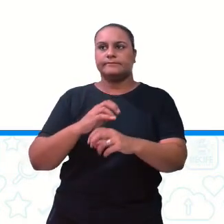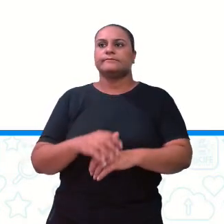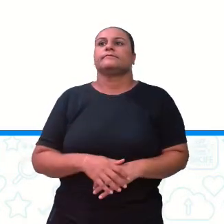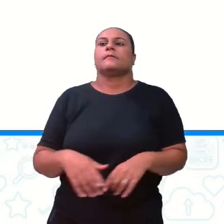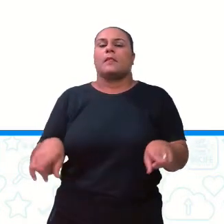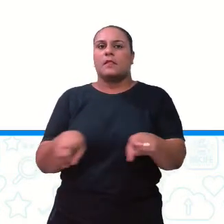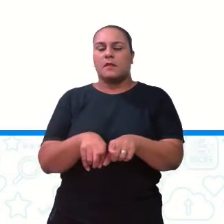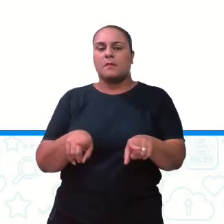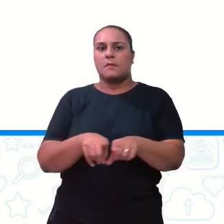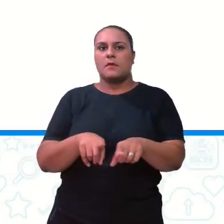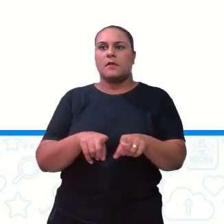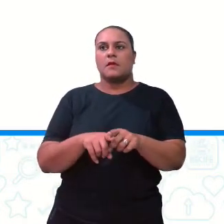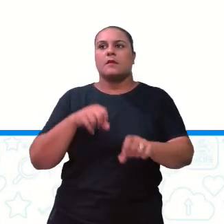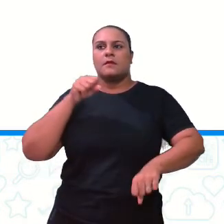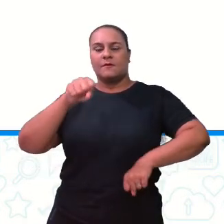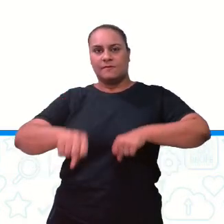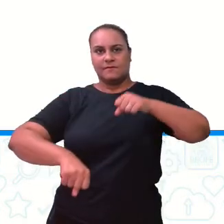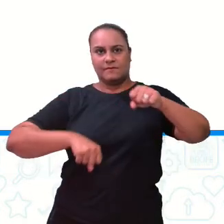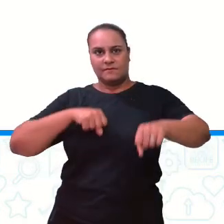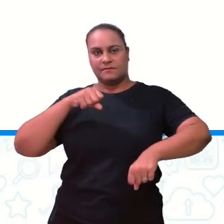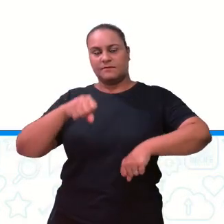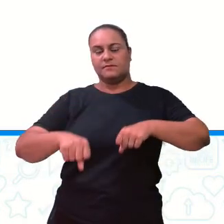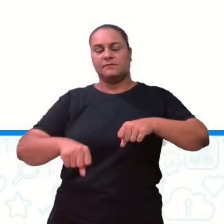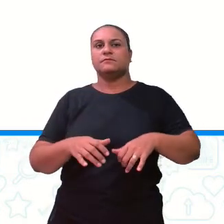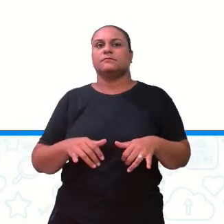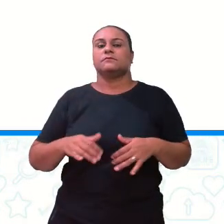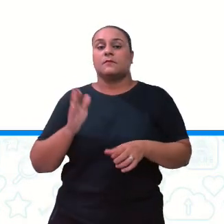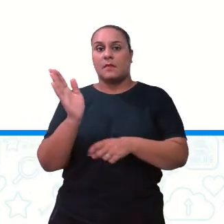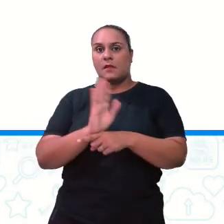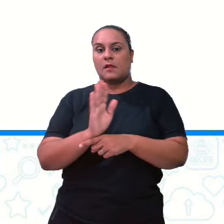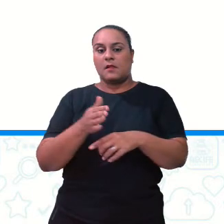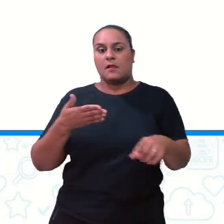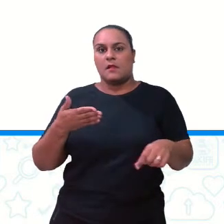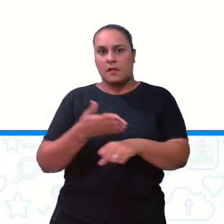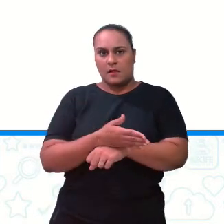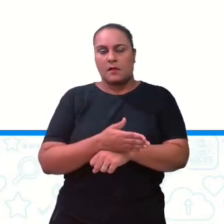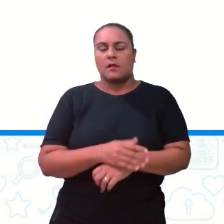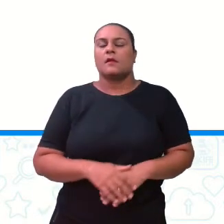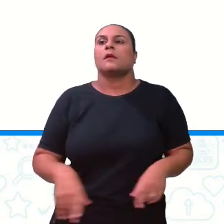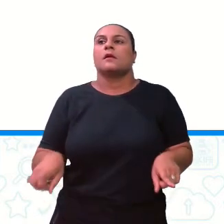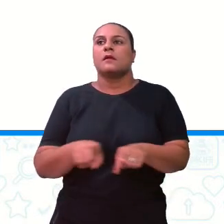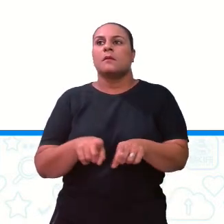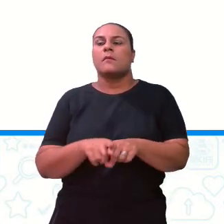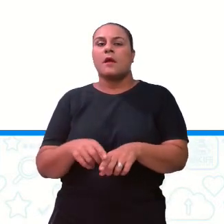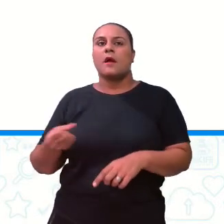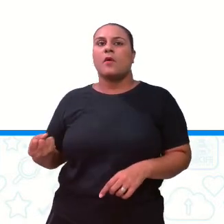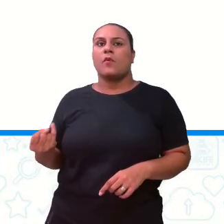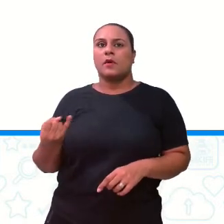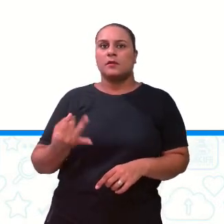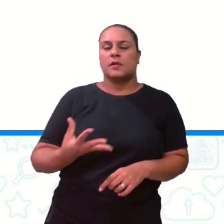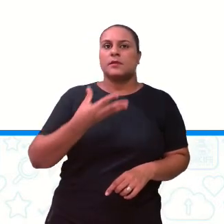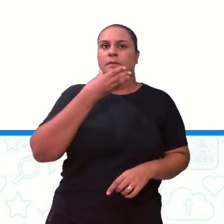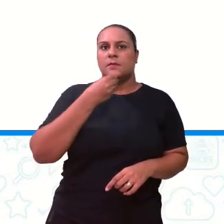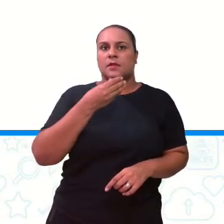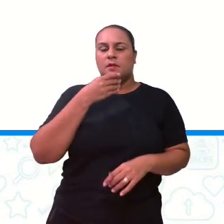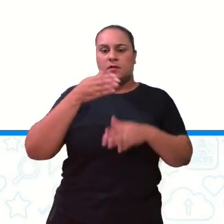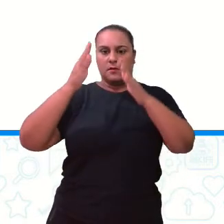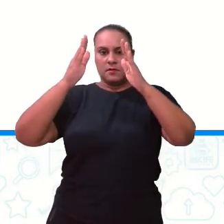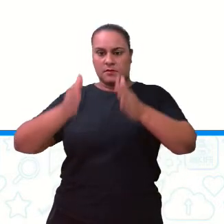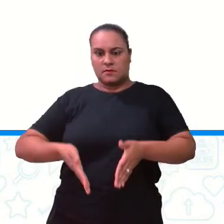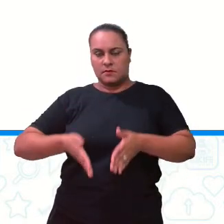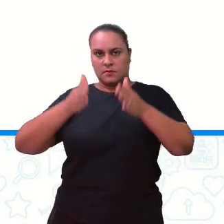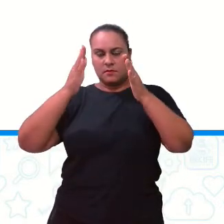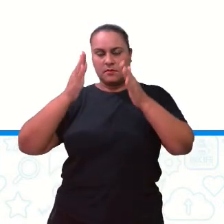lazer, andar de bicicleta e ir ao cinema. E eu tenho ali a quantidade de meninos na segunda